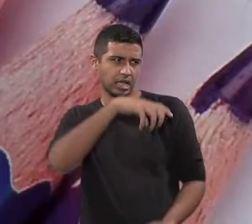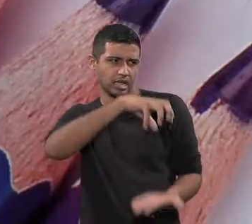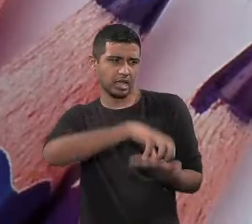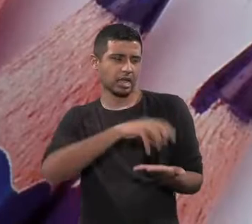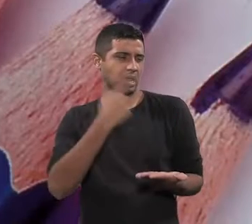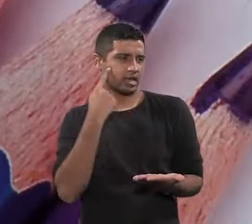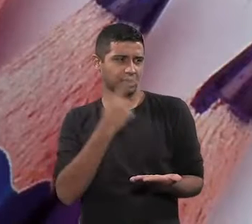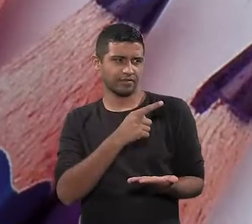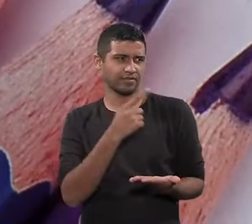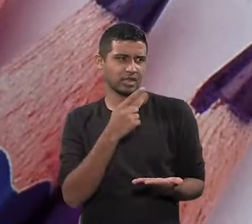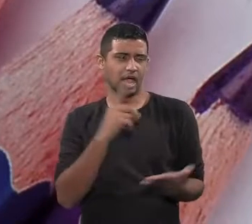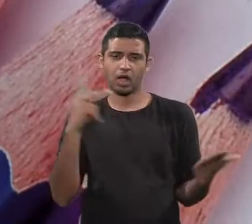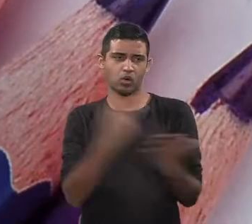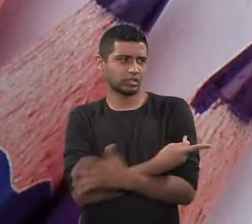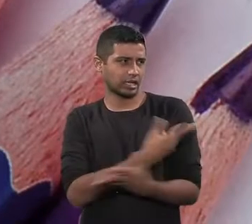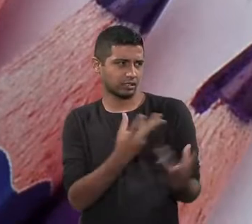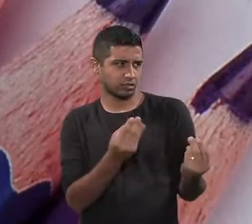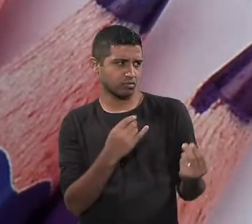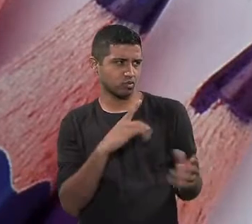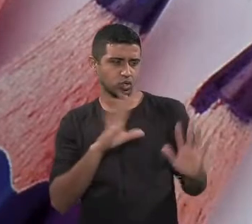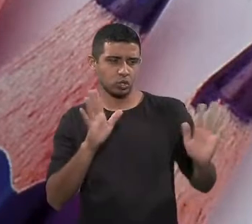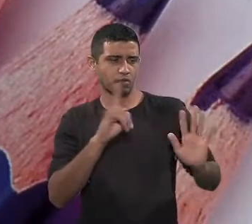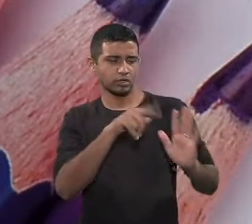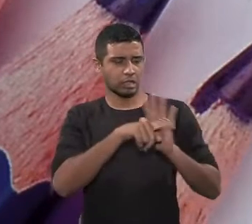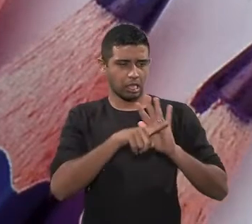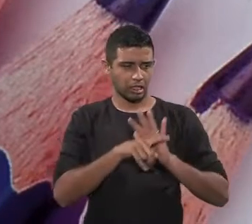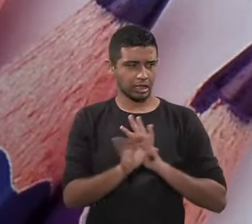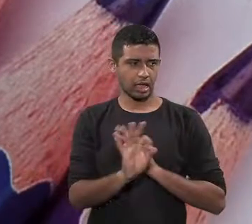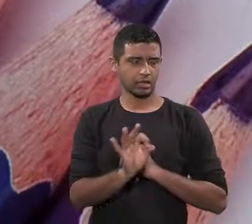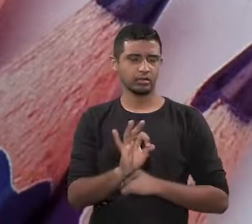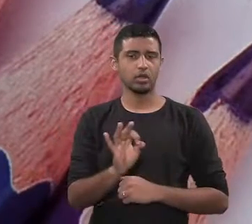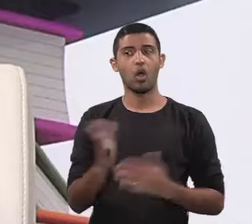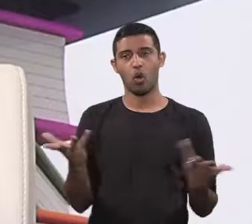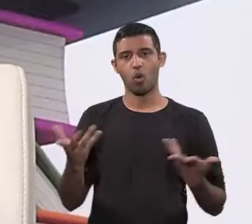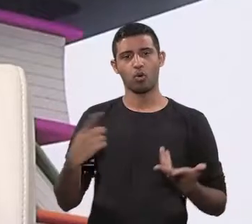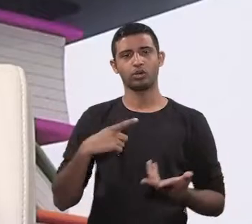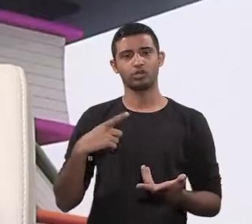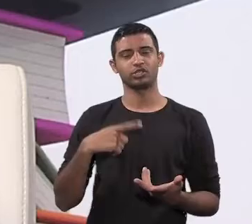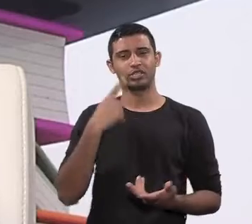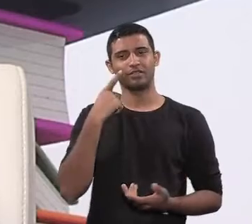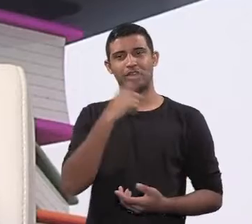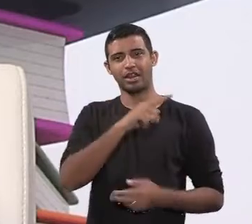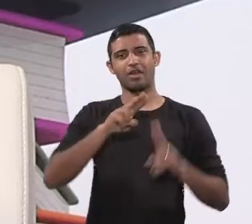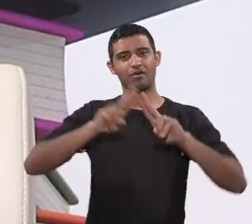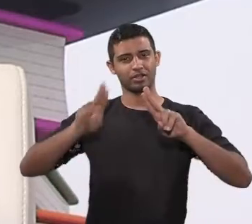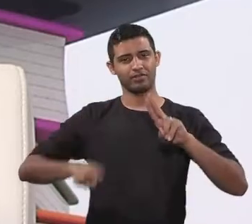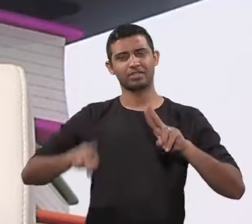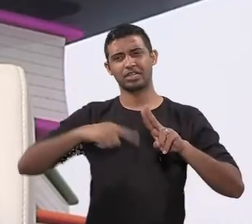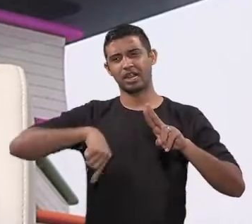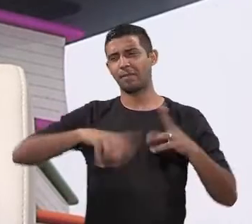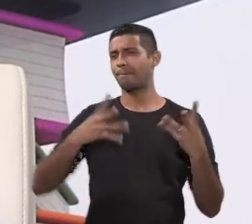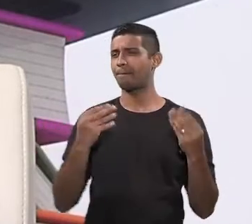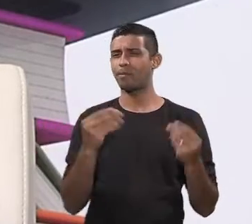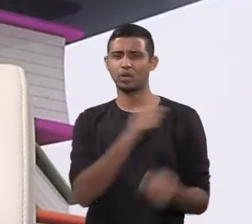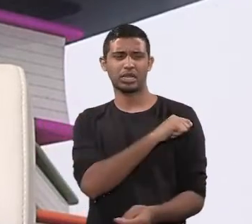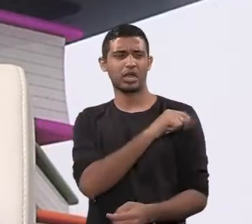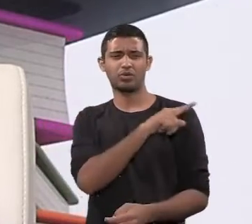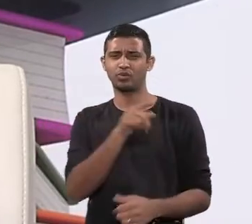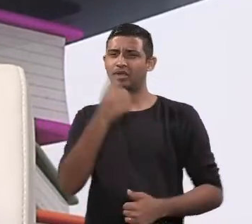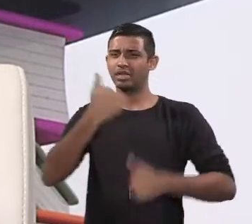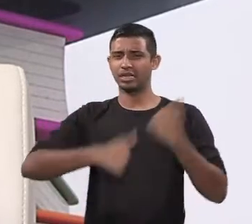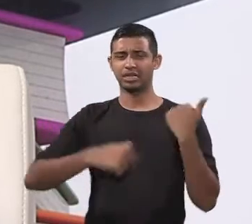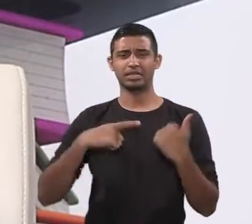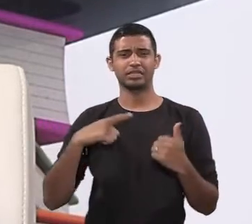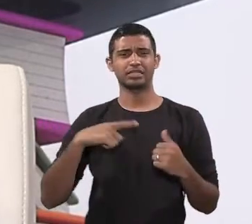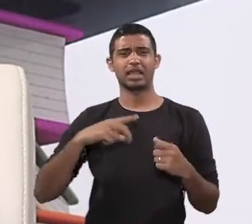área assim que tenha mais incidência ou você não fez esse levantamento? Hoje eu tenho, né? Lá na Univeres a gente tem muito aluno atleta na